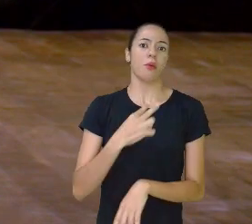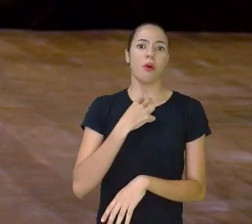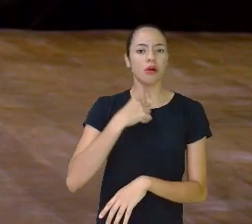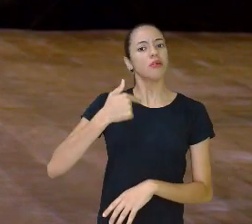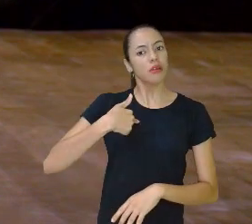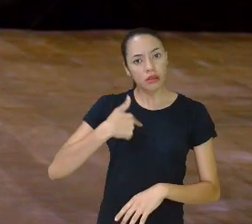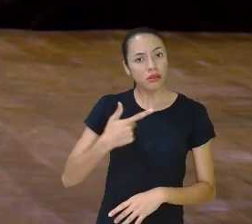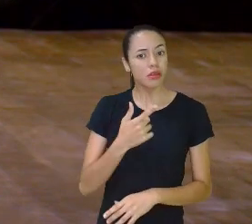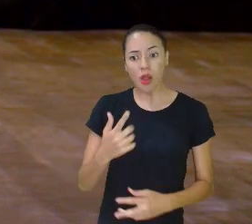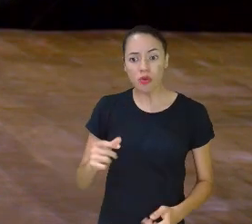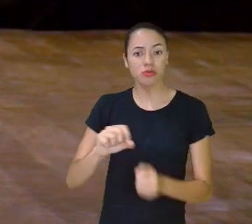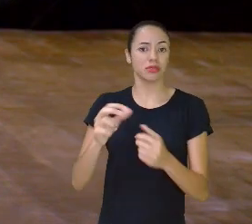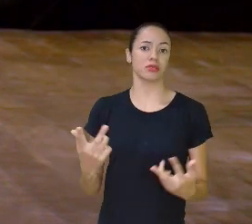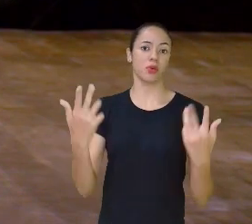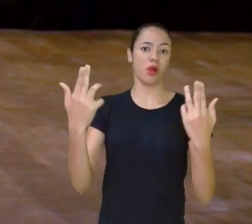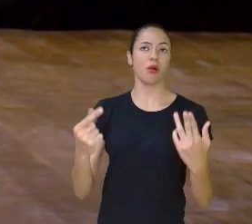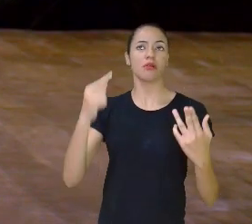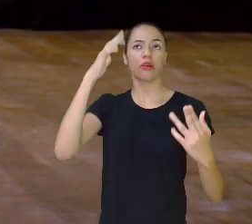fiz.